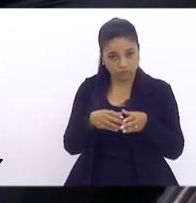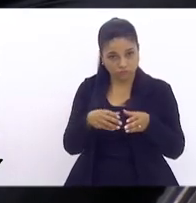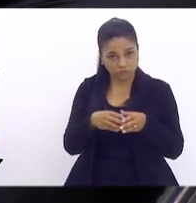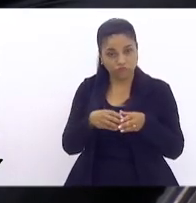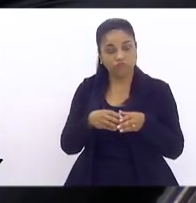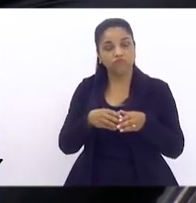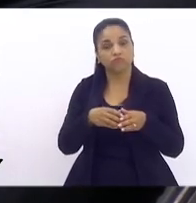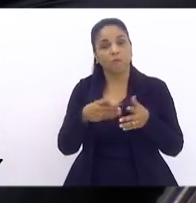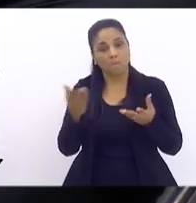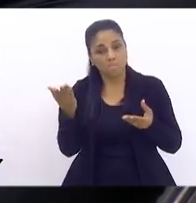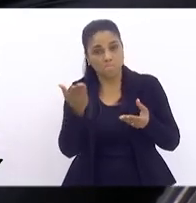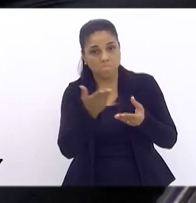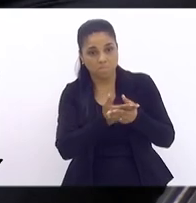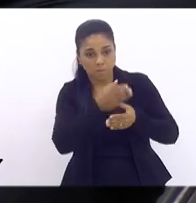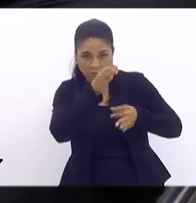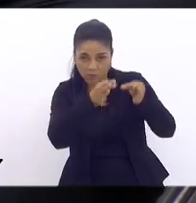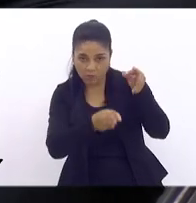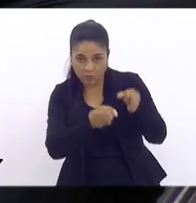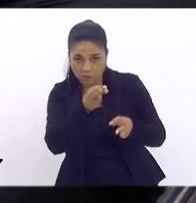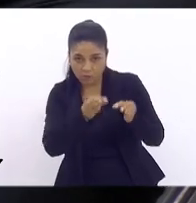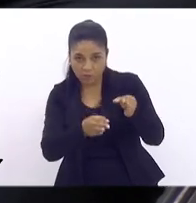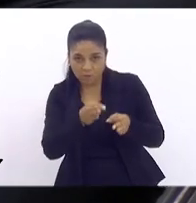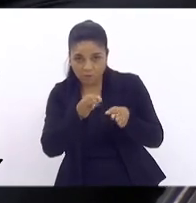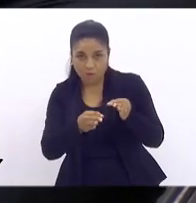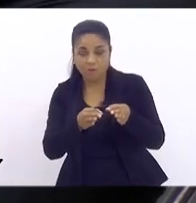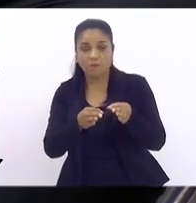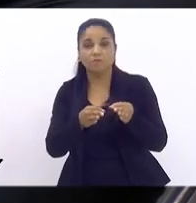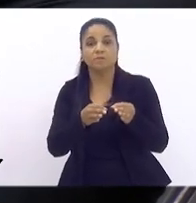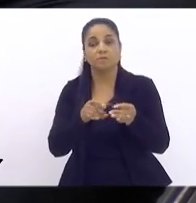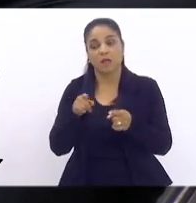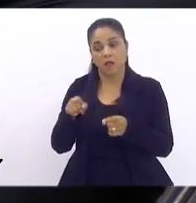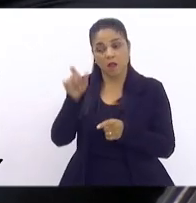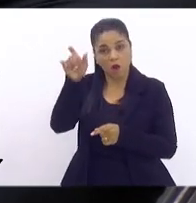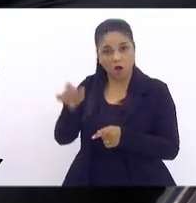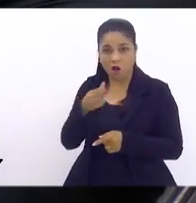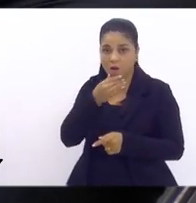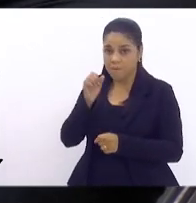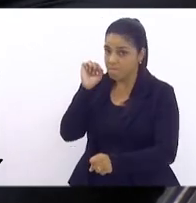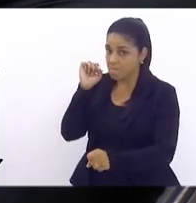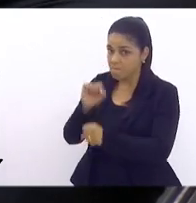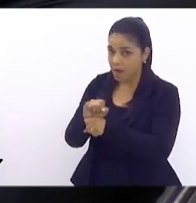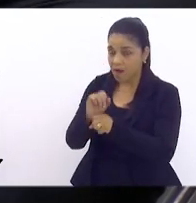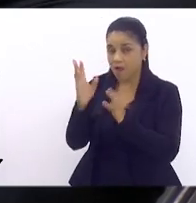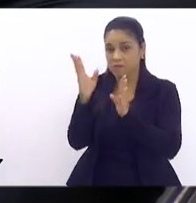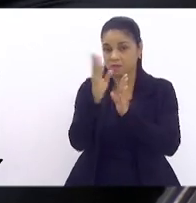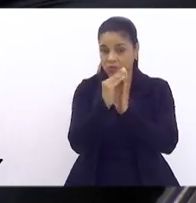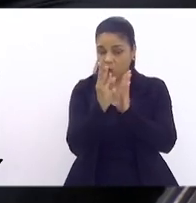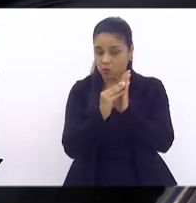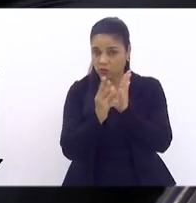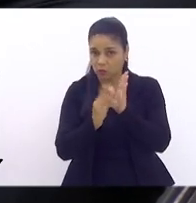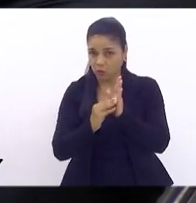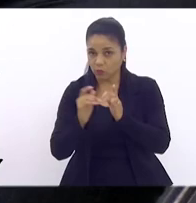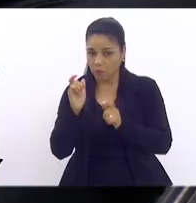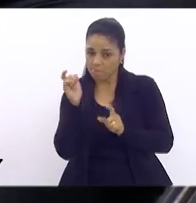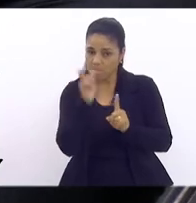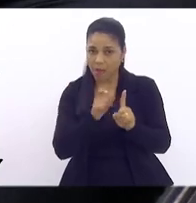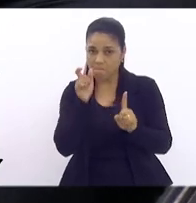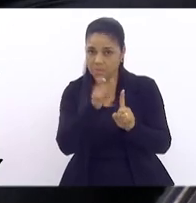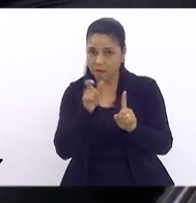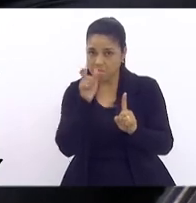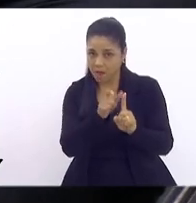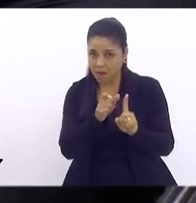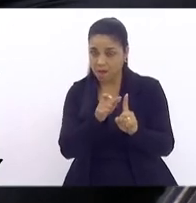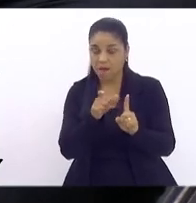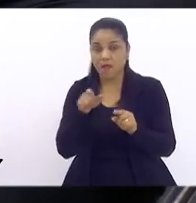judicializaram buscaram as vias judiciais para que ele parasse de produzir esse conteúdo difamatório mas ele não só não parou